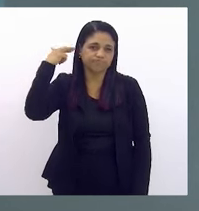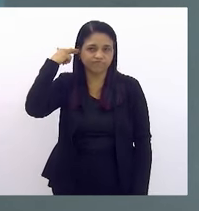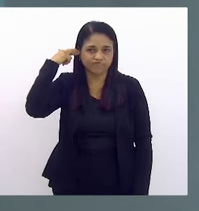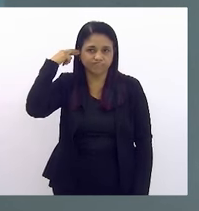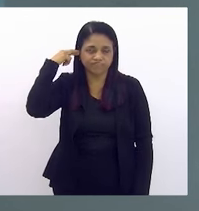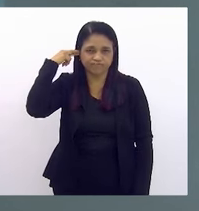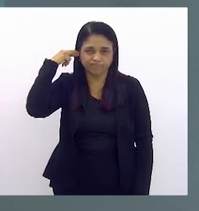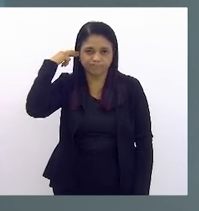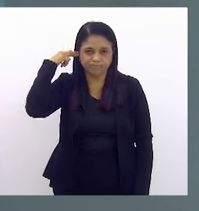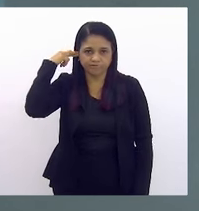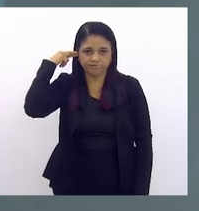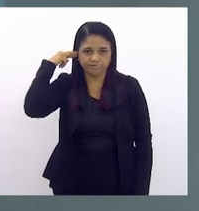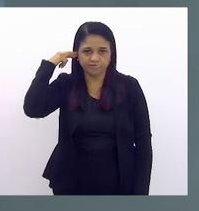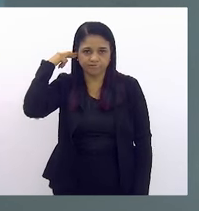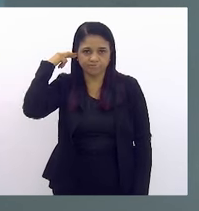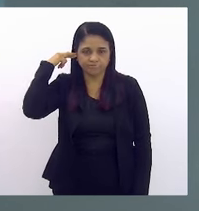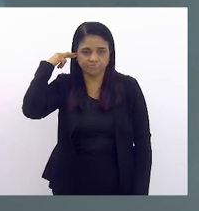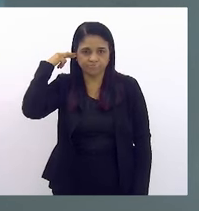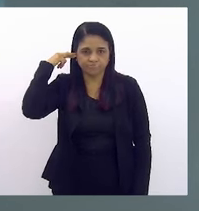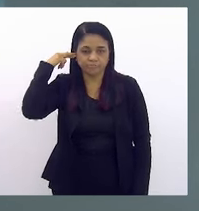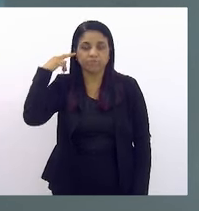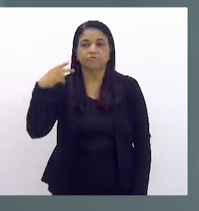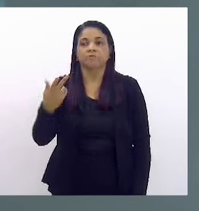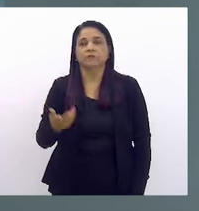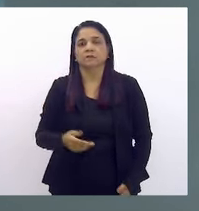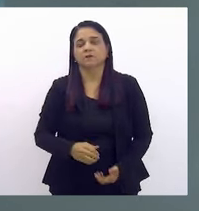até a de Guarapina.